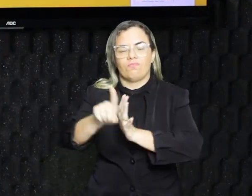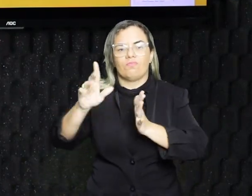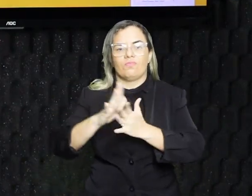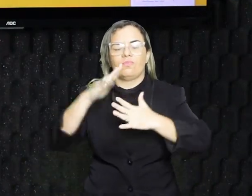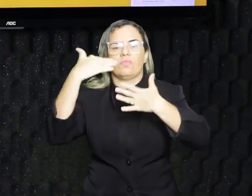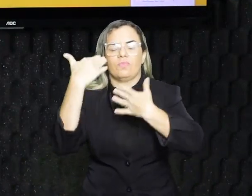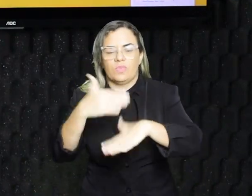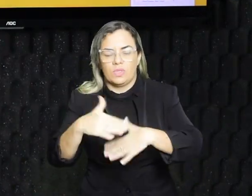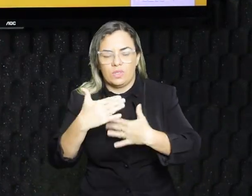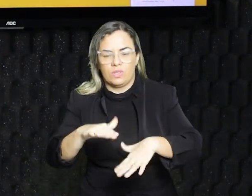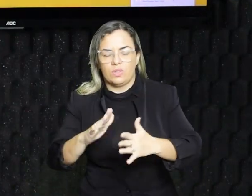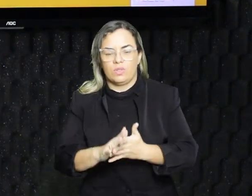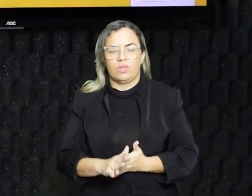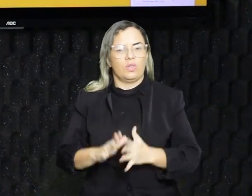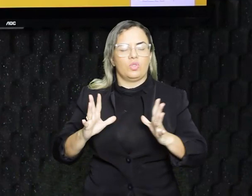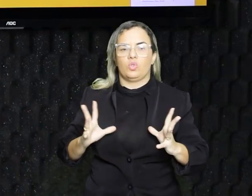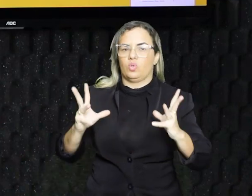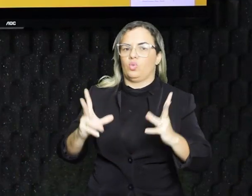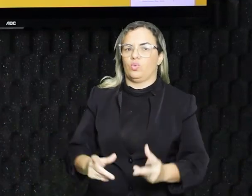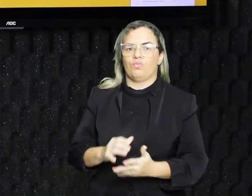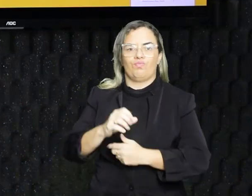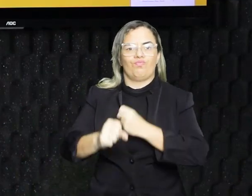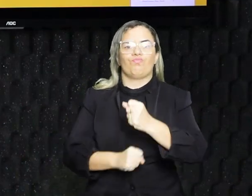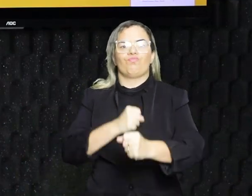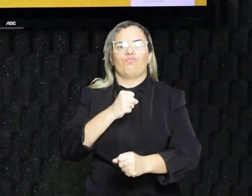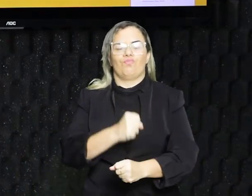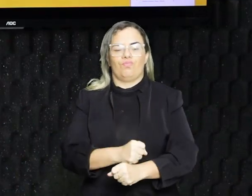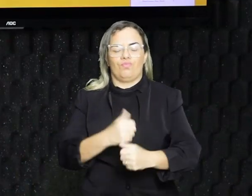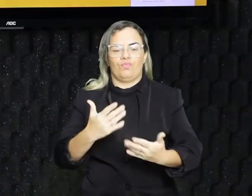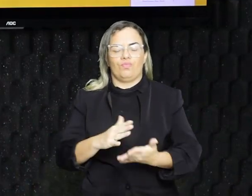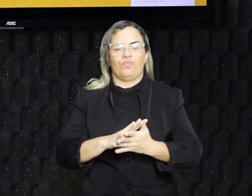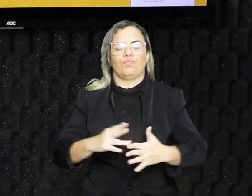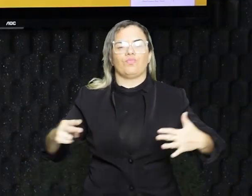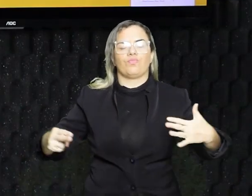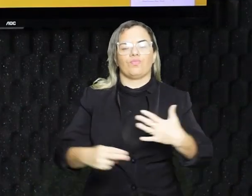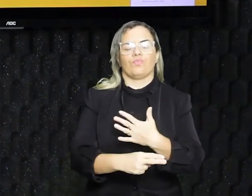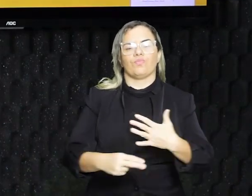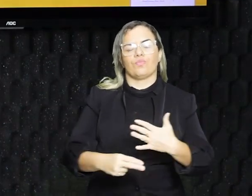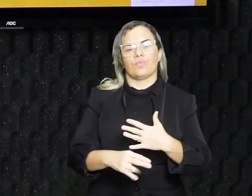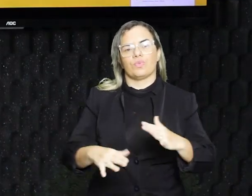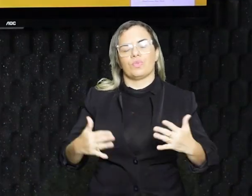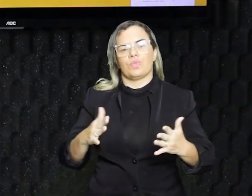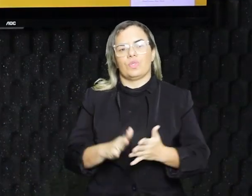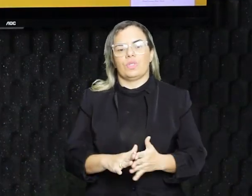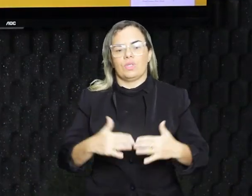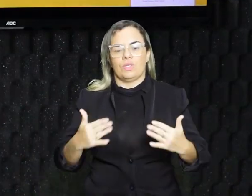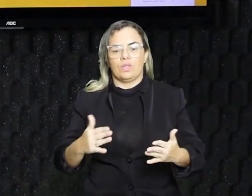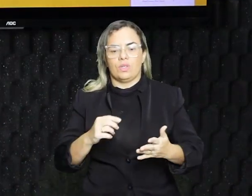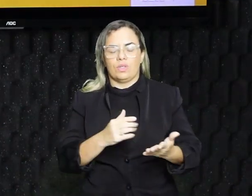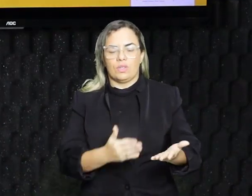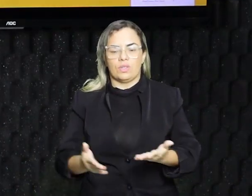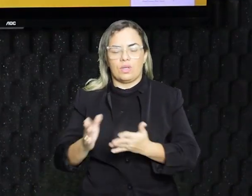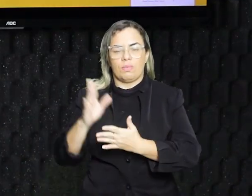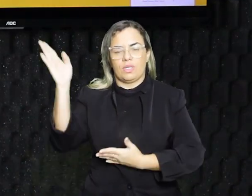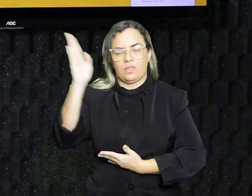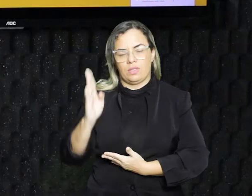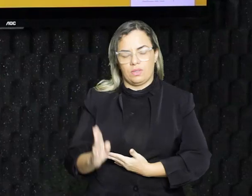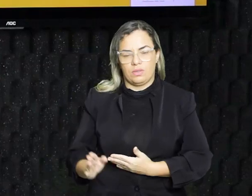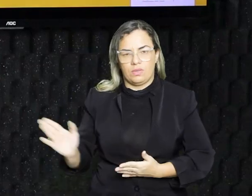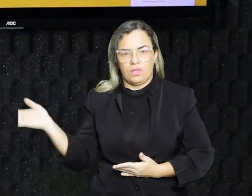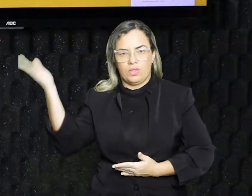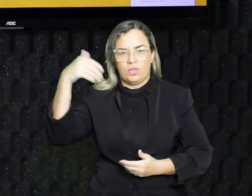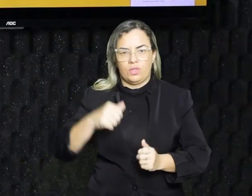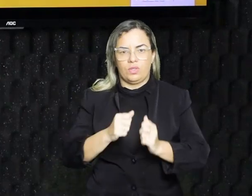tá? Basicamente, todos os anos cai questão sobre urbanização ou urbanização brasileira. Então, vem comigo